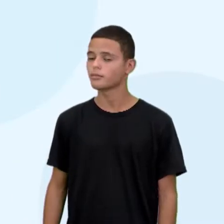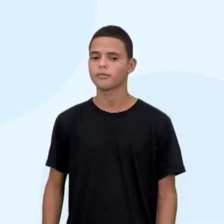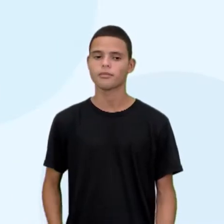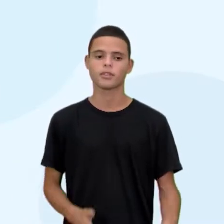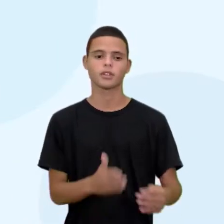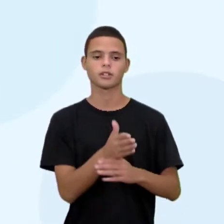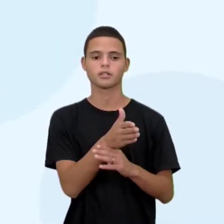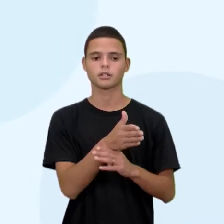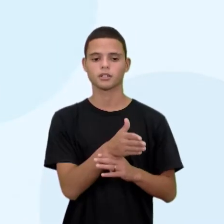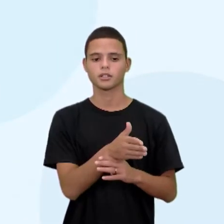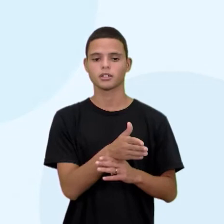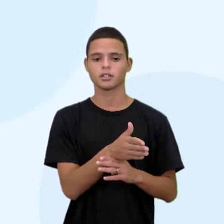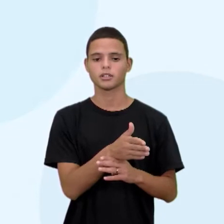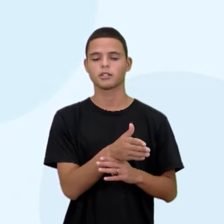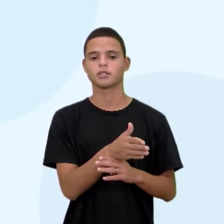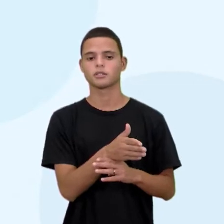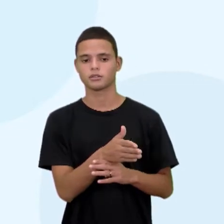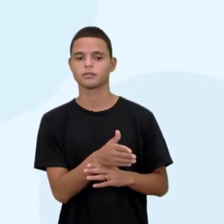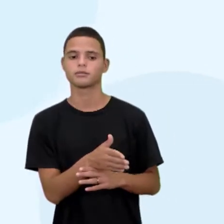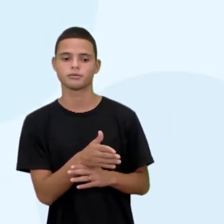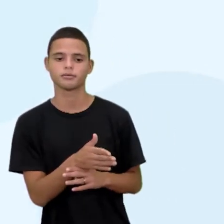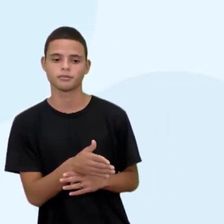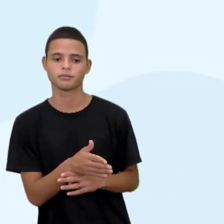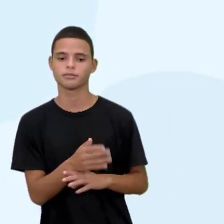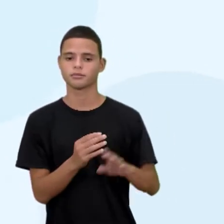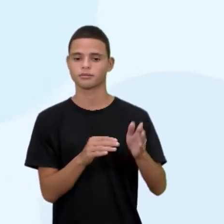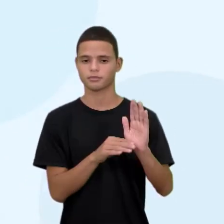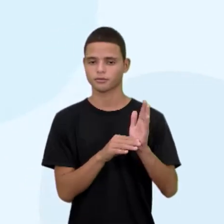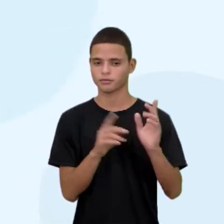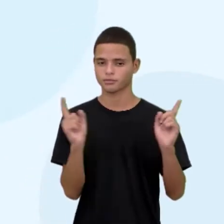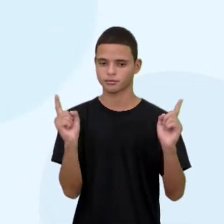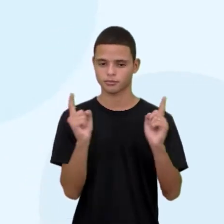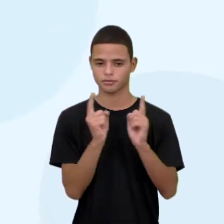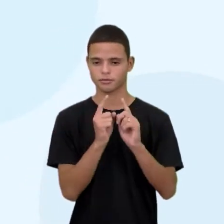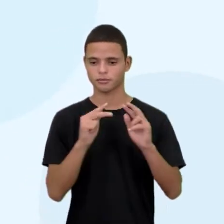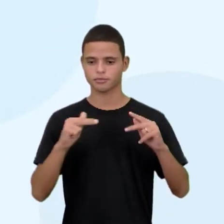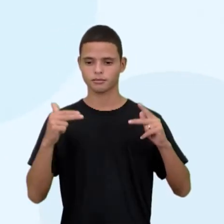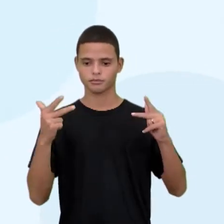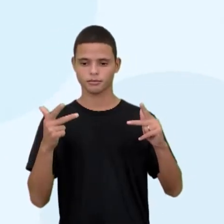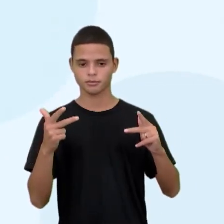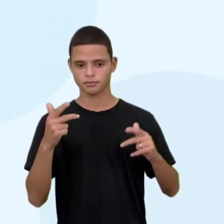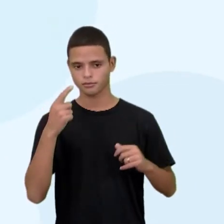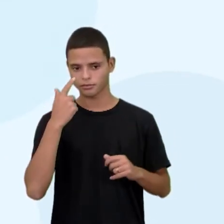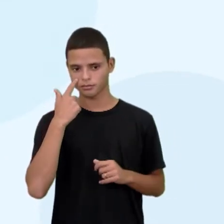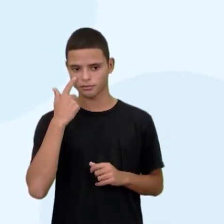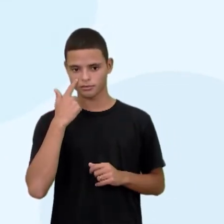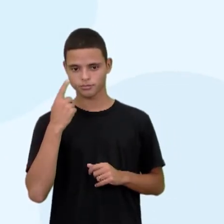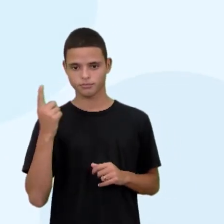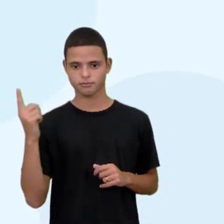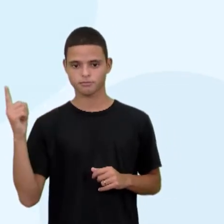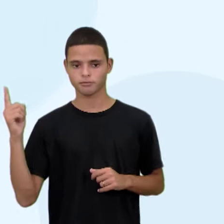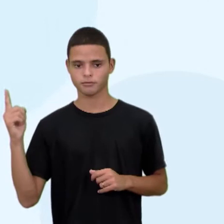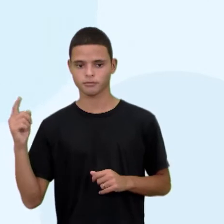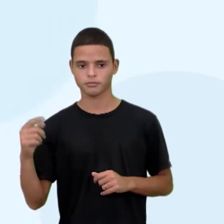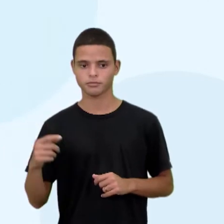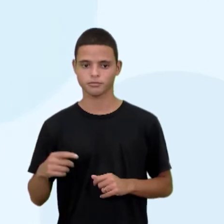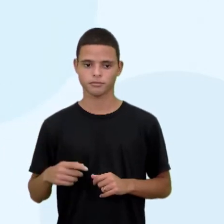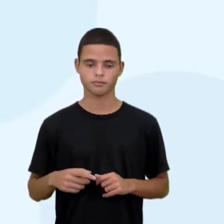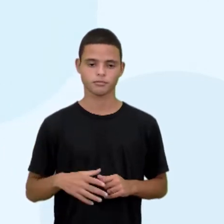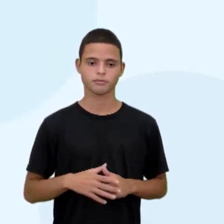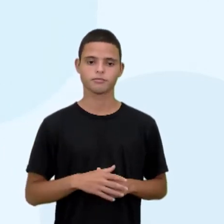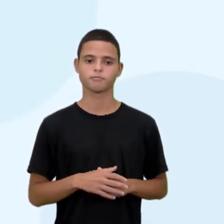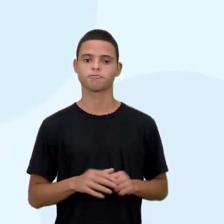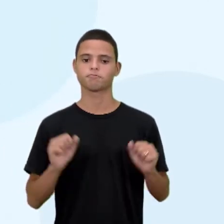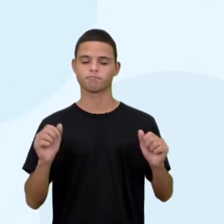entrar. Coloca antes aí, Jojo, só o link para eles estarem vendo aí para nós. Isso,